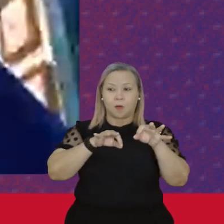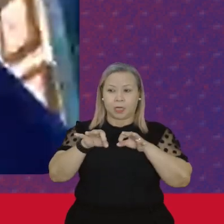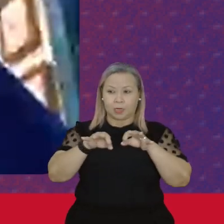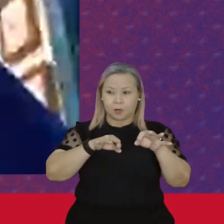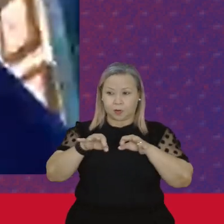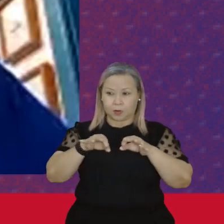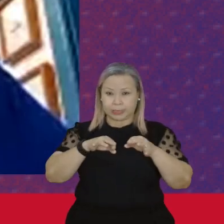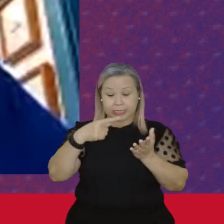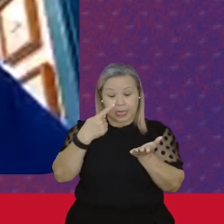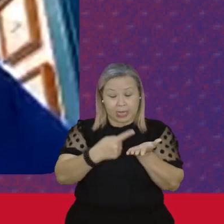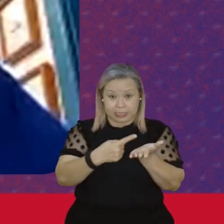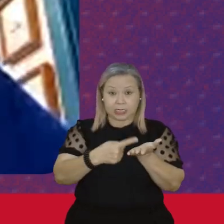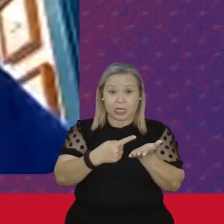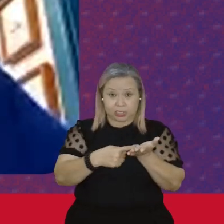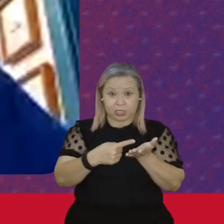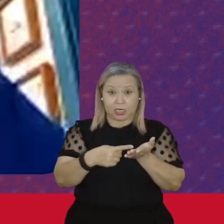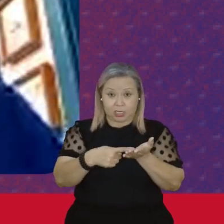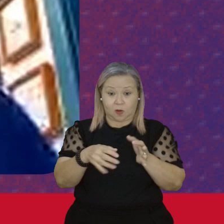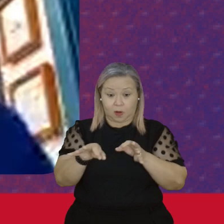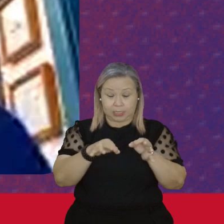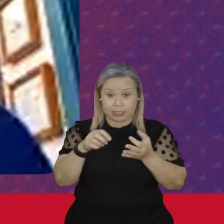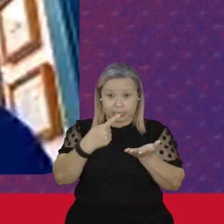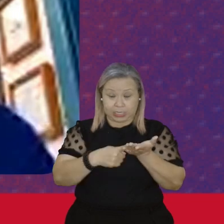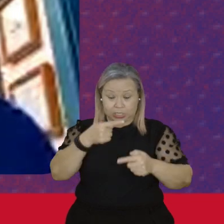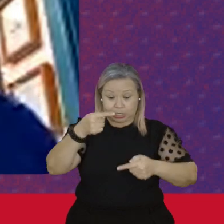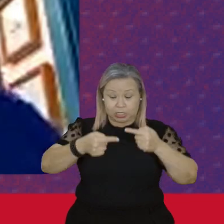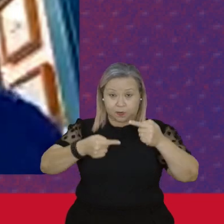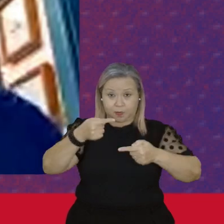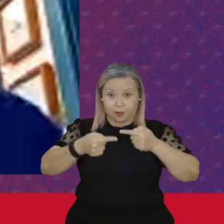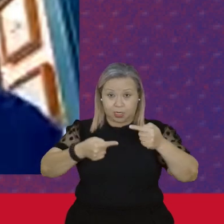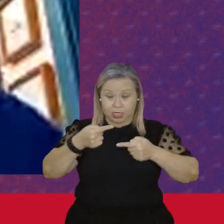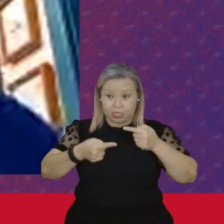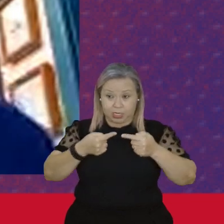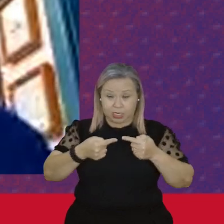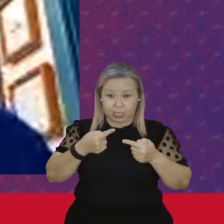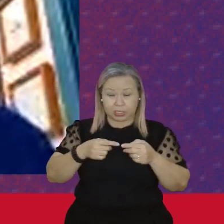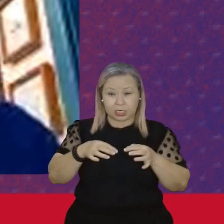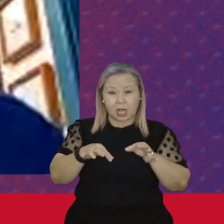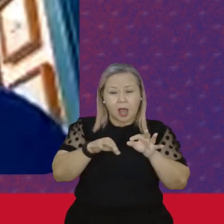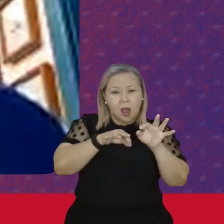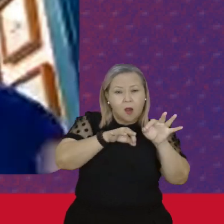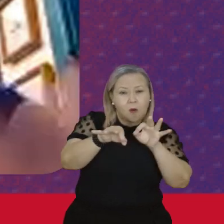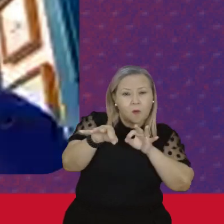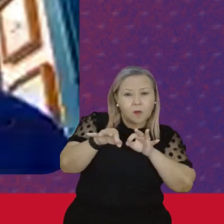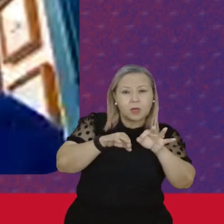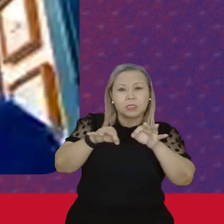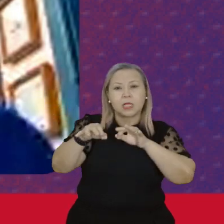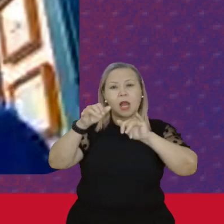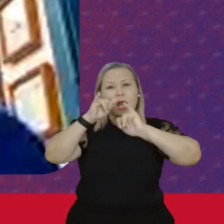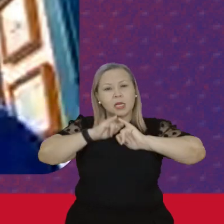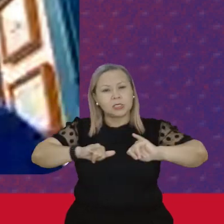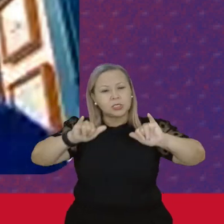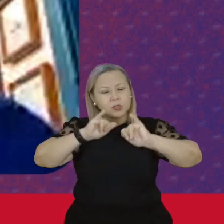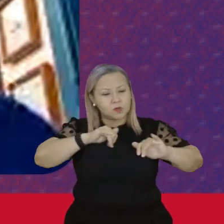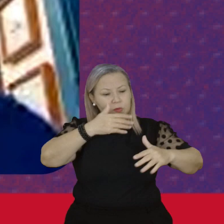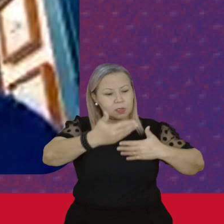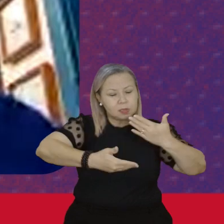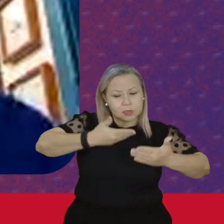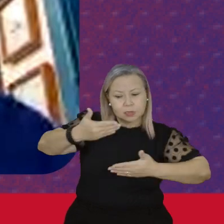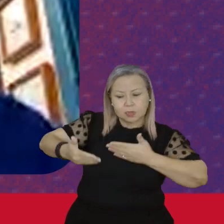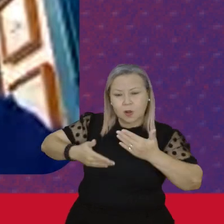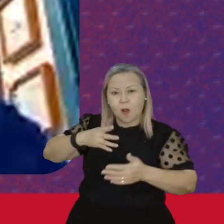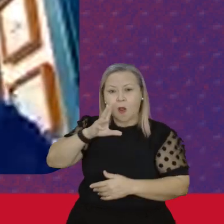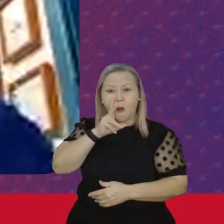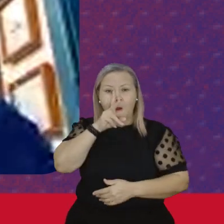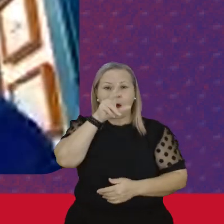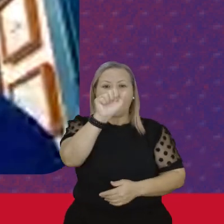essa agenda política, né? Costurando entre nós, divulgando entre nós,